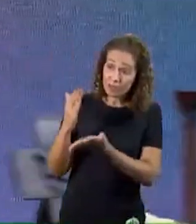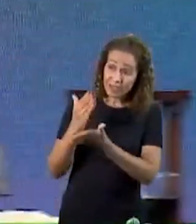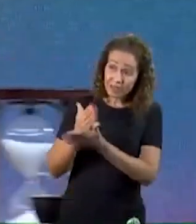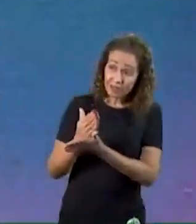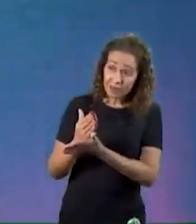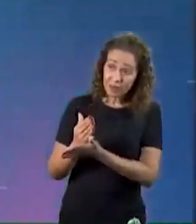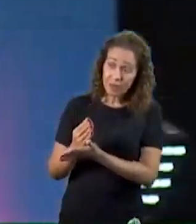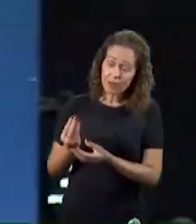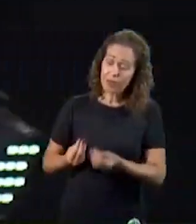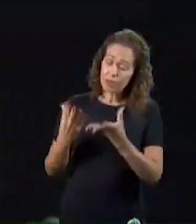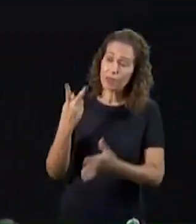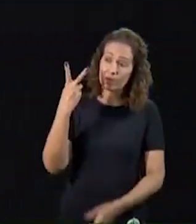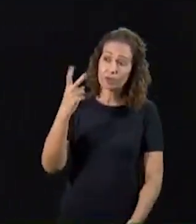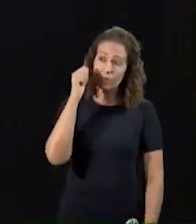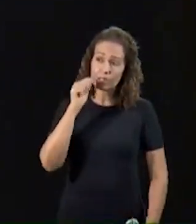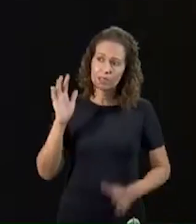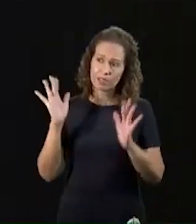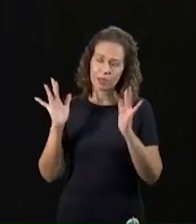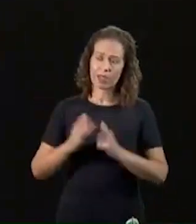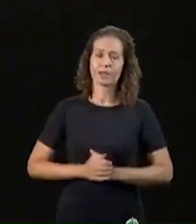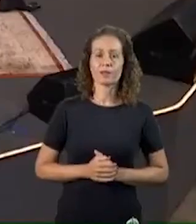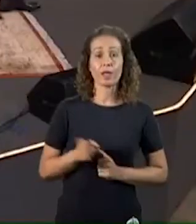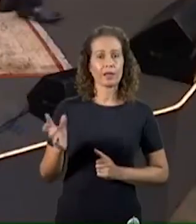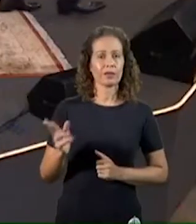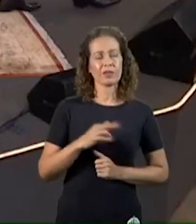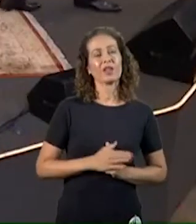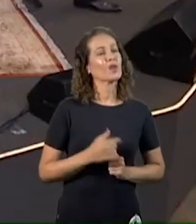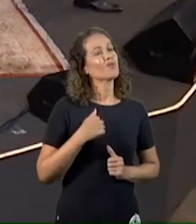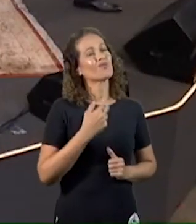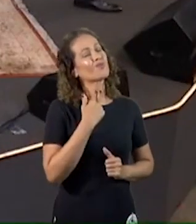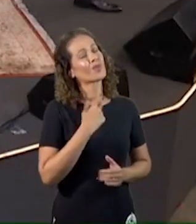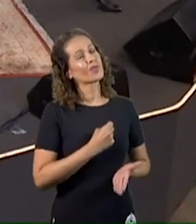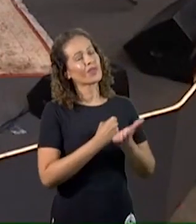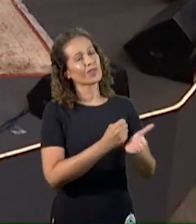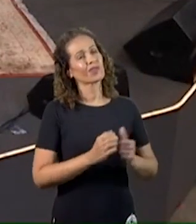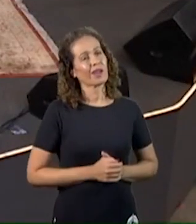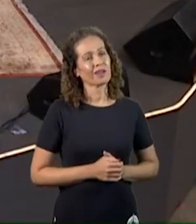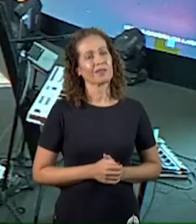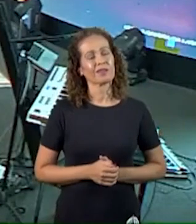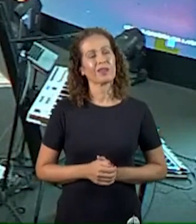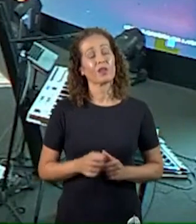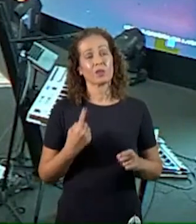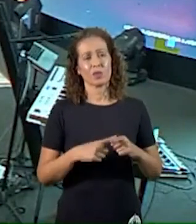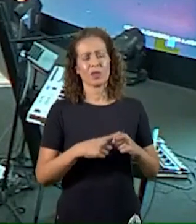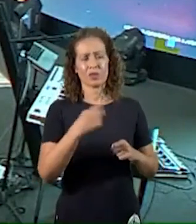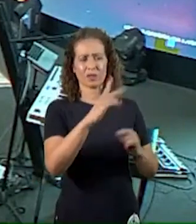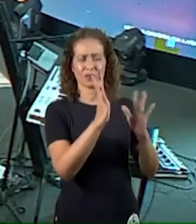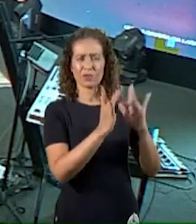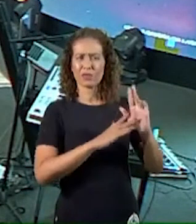Aí ela falou assim: olha, eu não vou poder te ajudar. Falou: por quê? Ah, porque o seu Jesus não é o mesmo do meu,